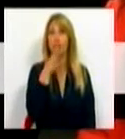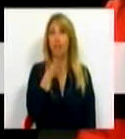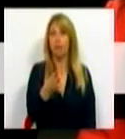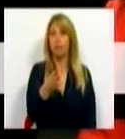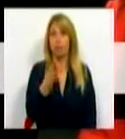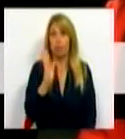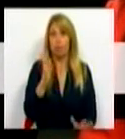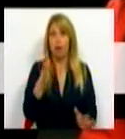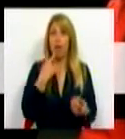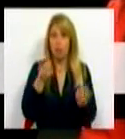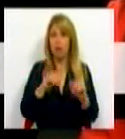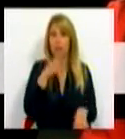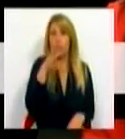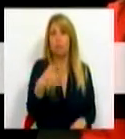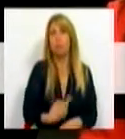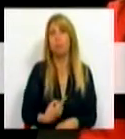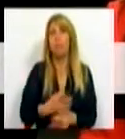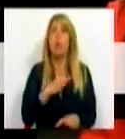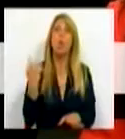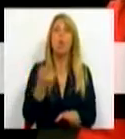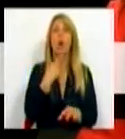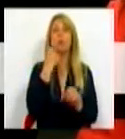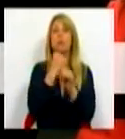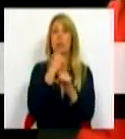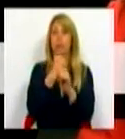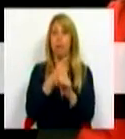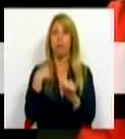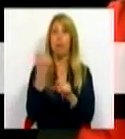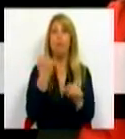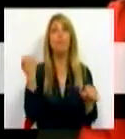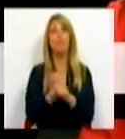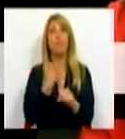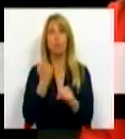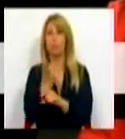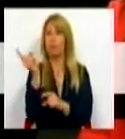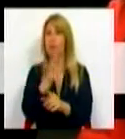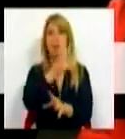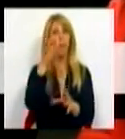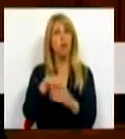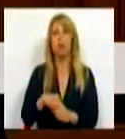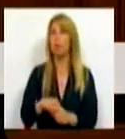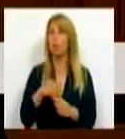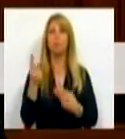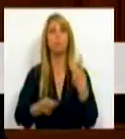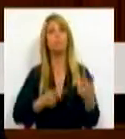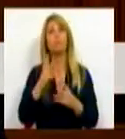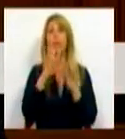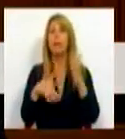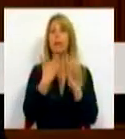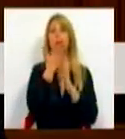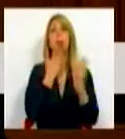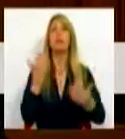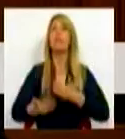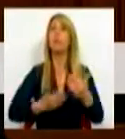dar. O nosso trabalho e as nossas funções não incluem análise de planos de